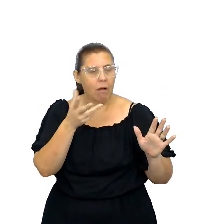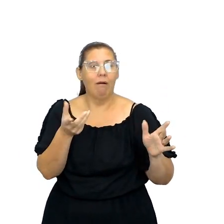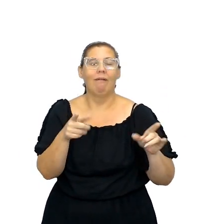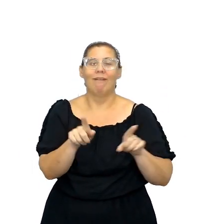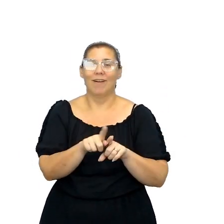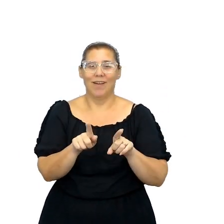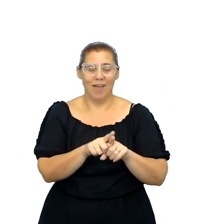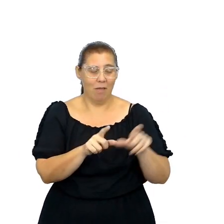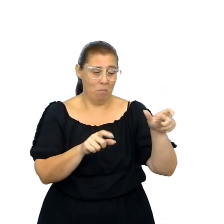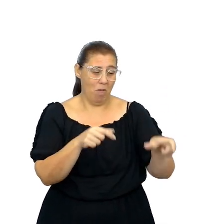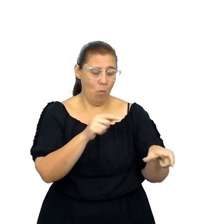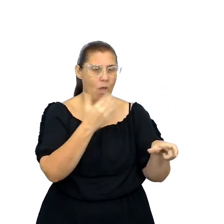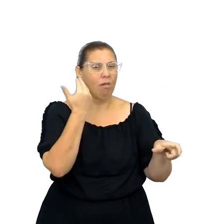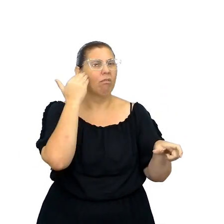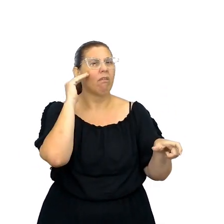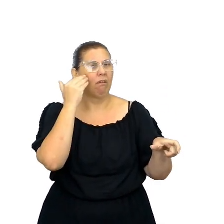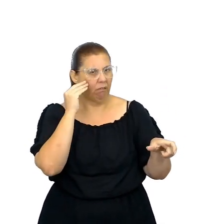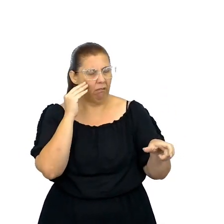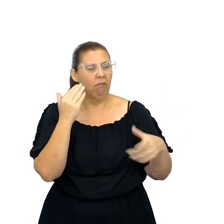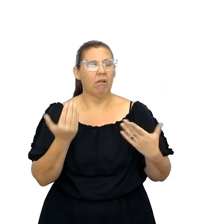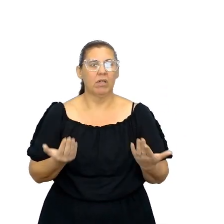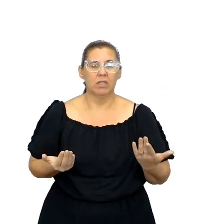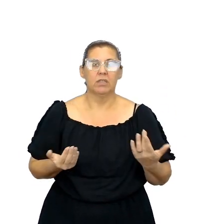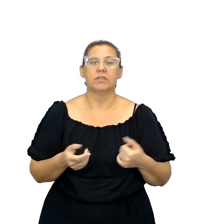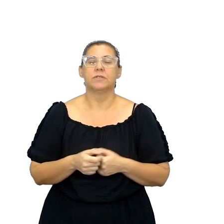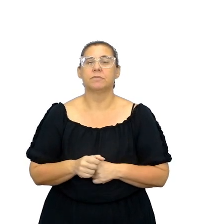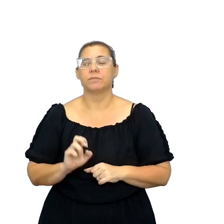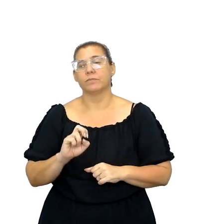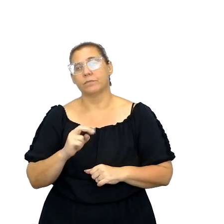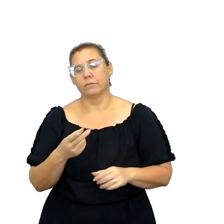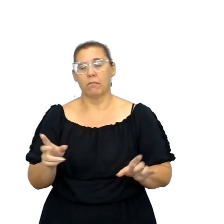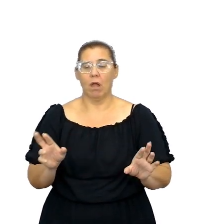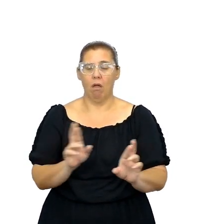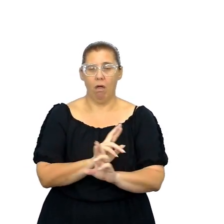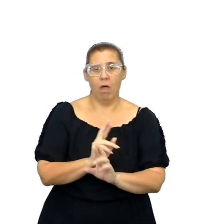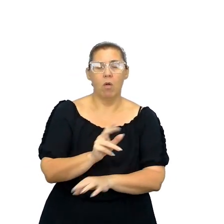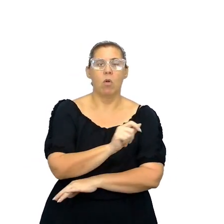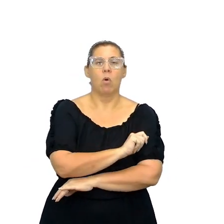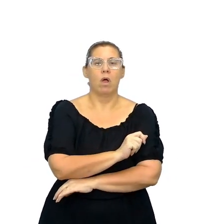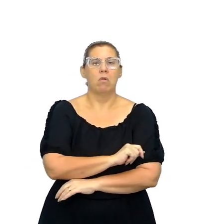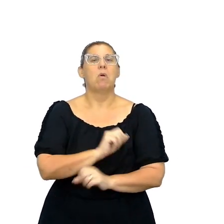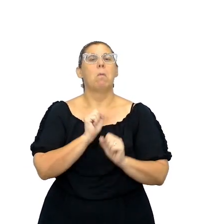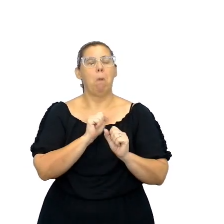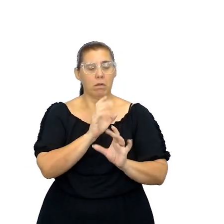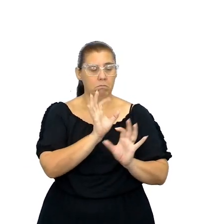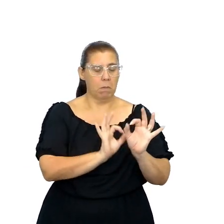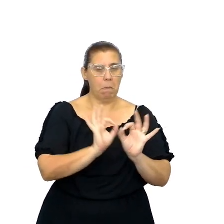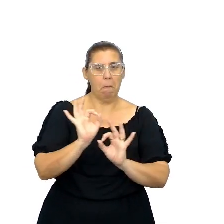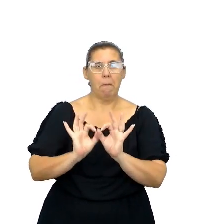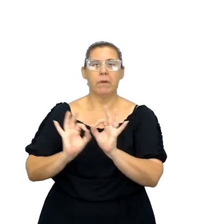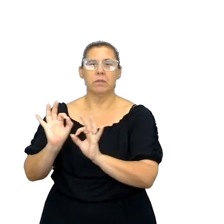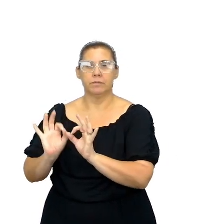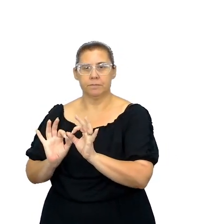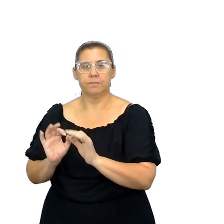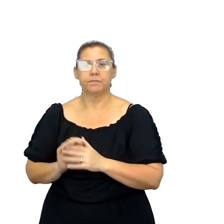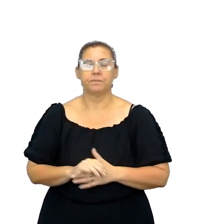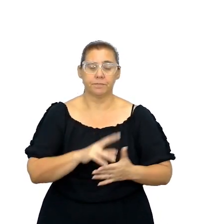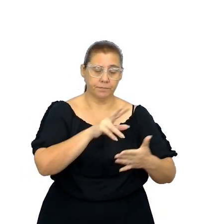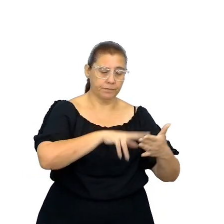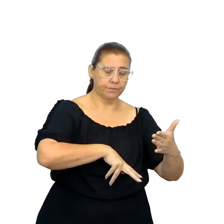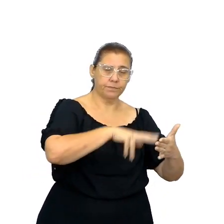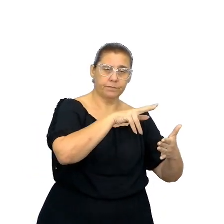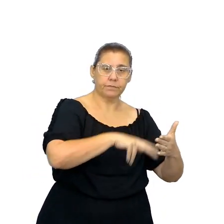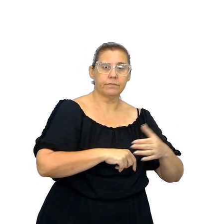seu posicionamento, né? Ou então também em relação ao que o estudante pode construir em relação às suas